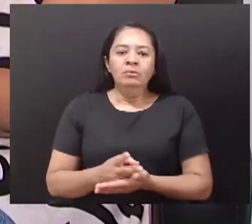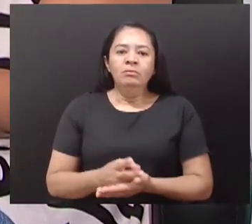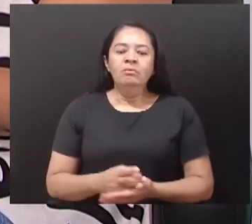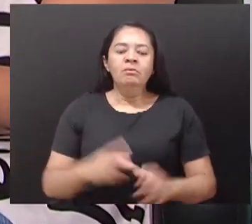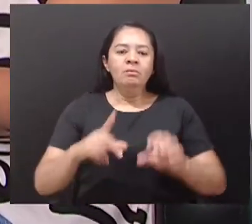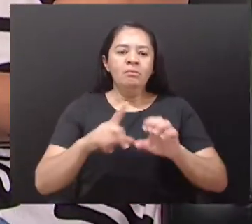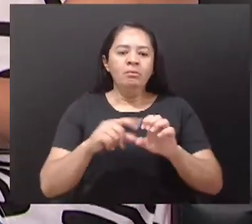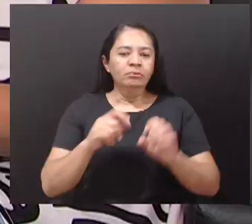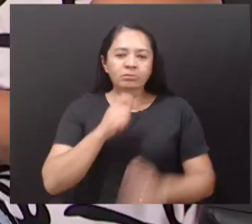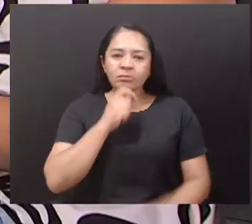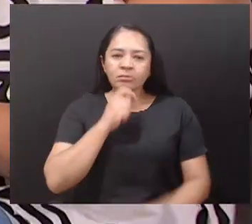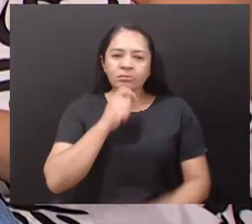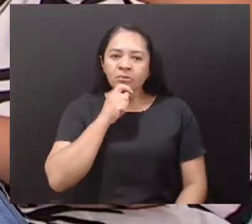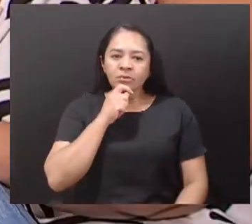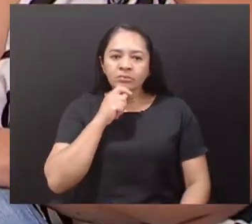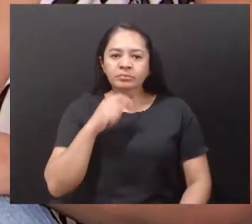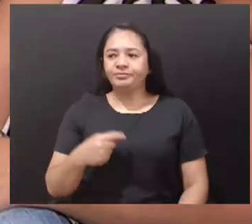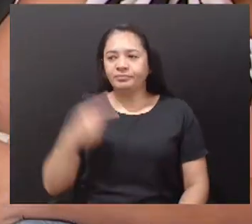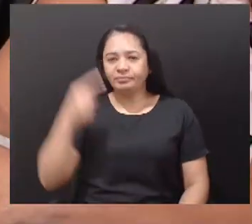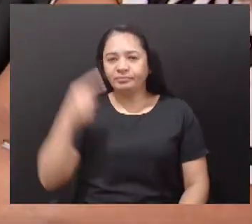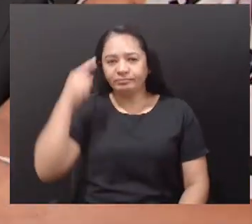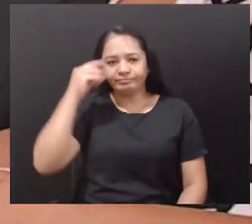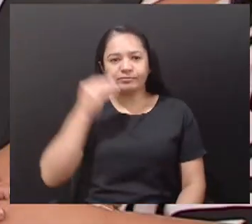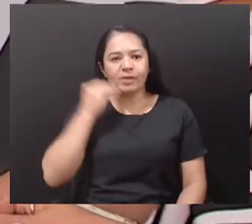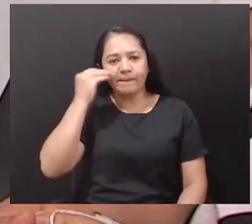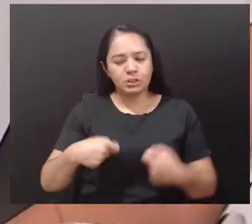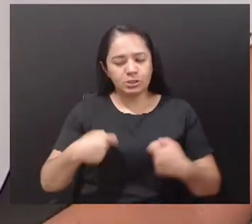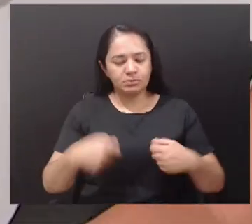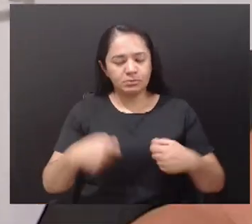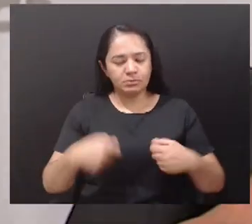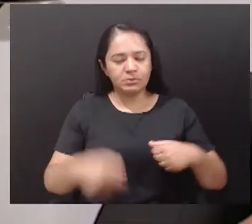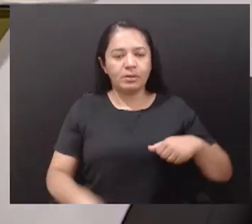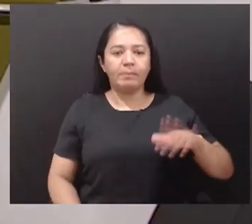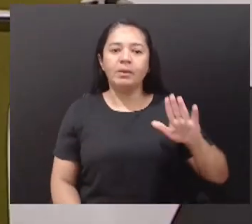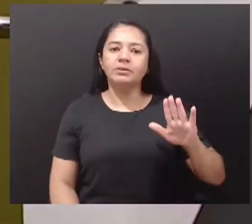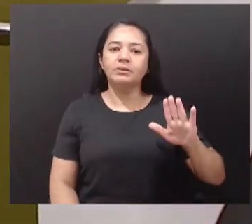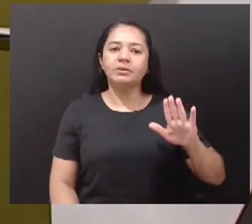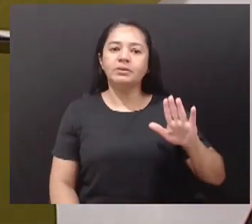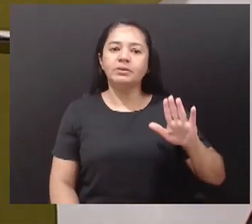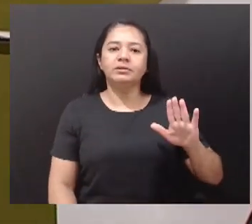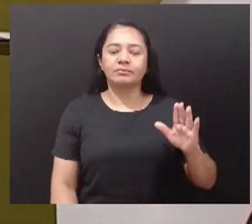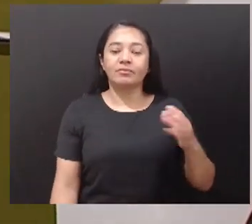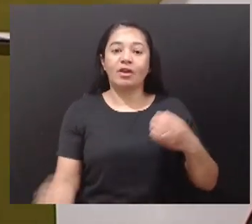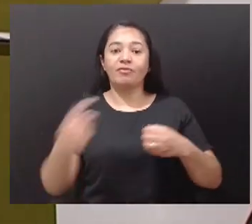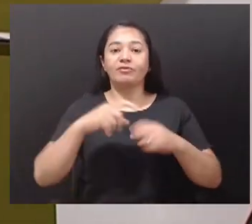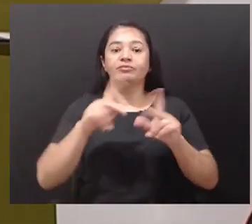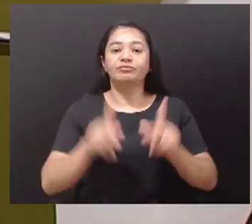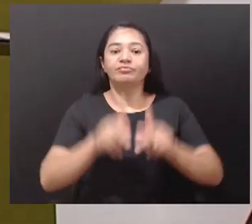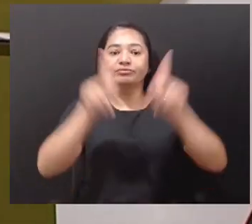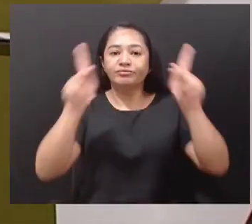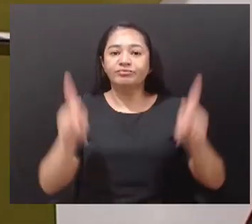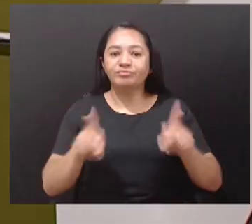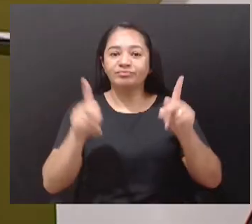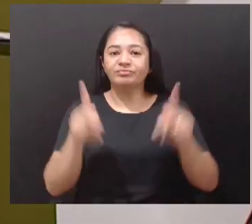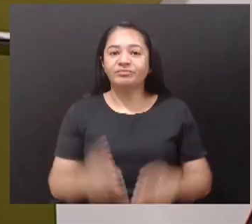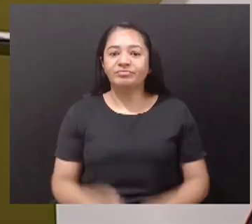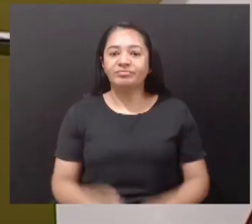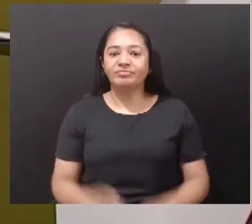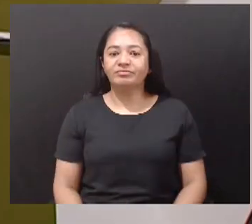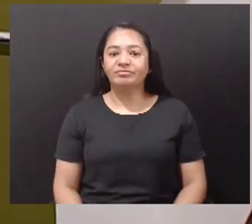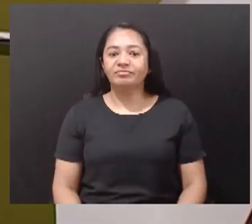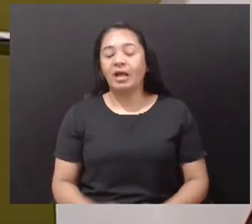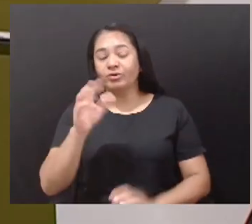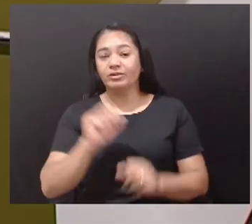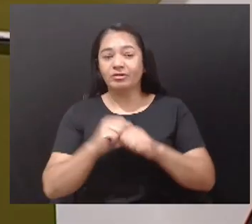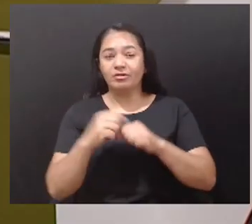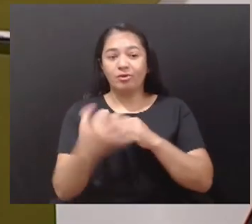tinha que pegar mais experiência ainda, né? E voltei para o shopping e veio a pandemia. Sim. Eu estava no galeria,